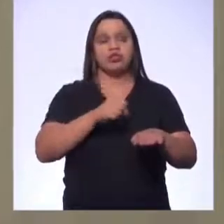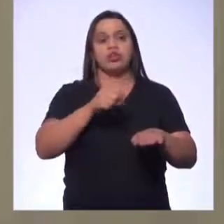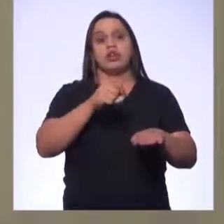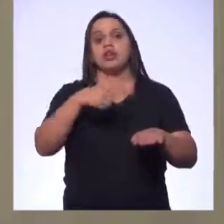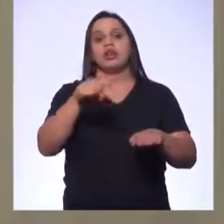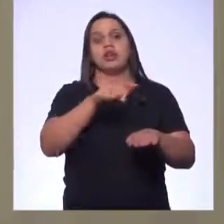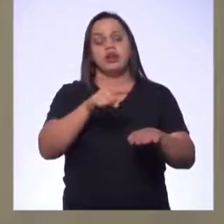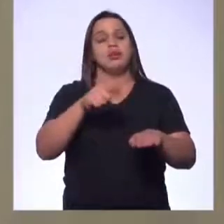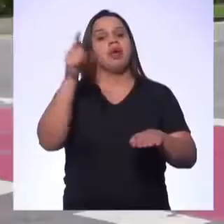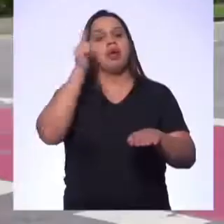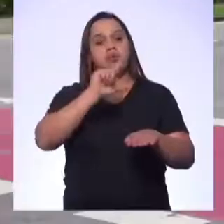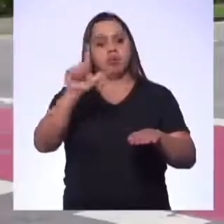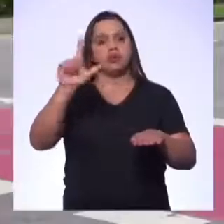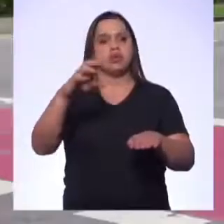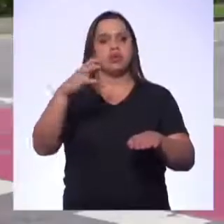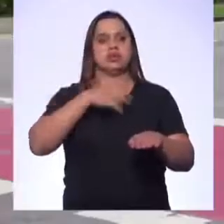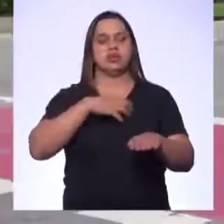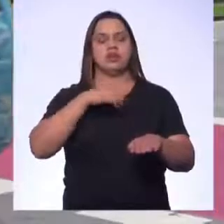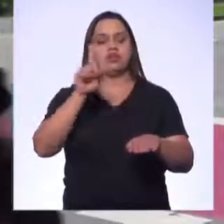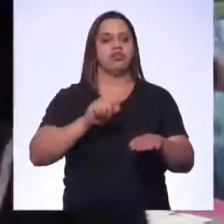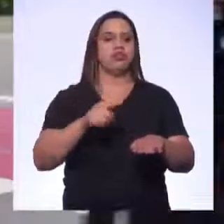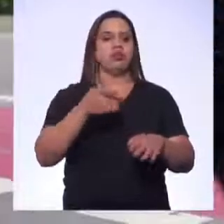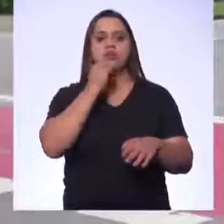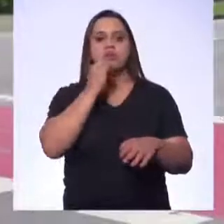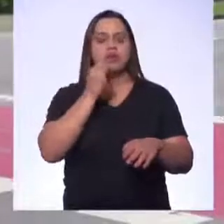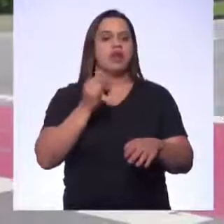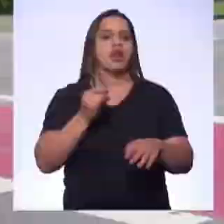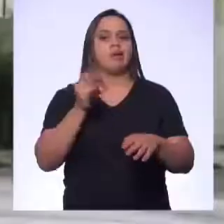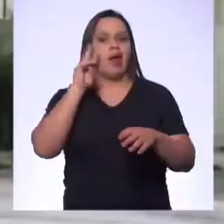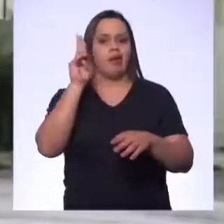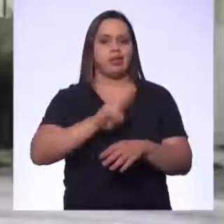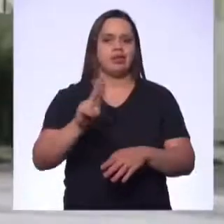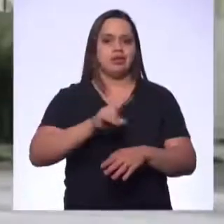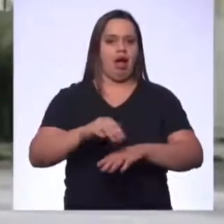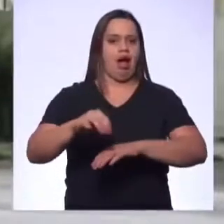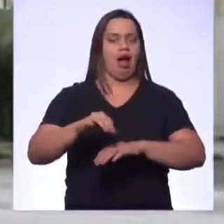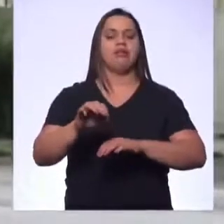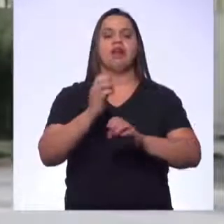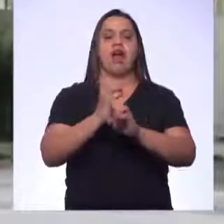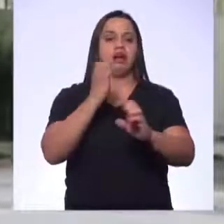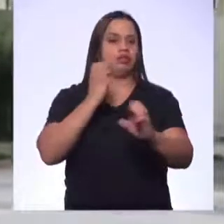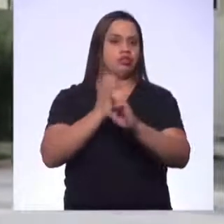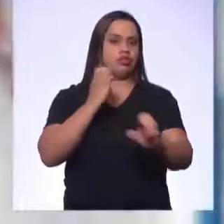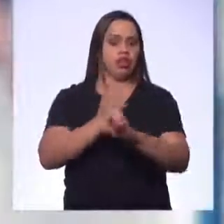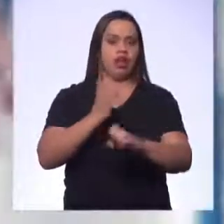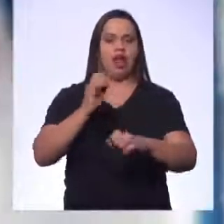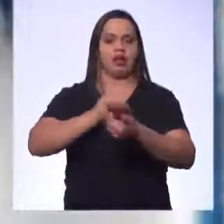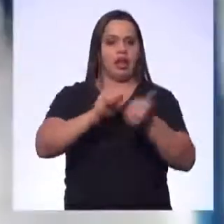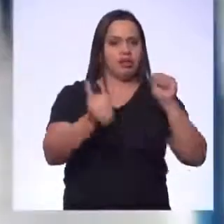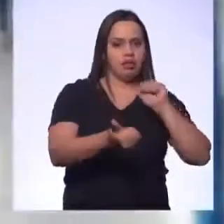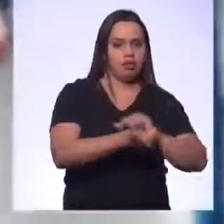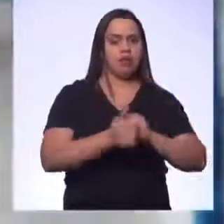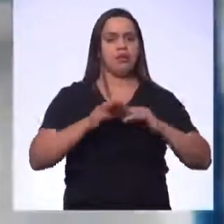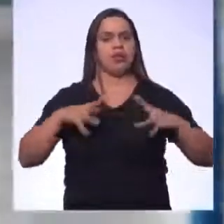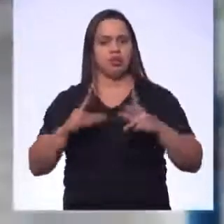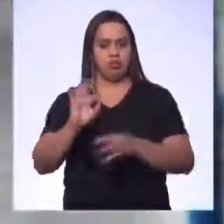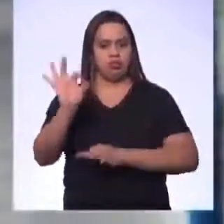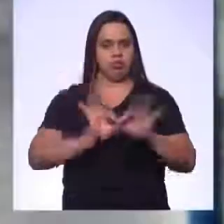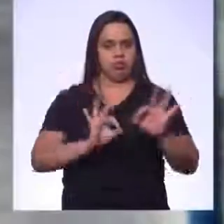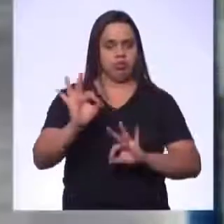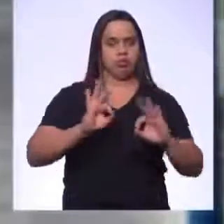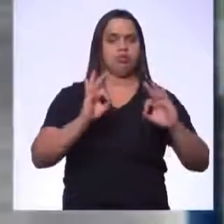suficientemente alto para ser considerado em obras de engenharia. Em termos de pessoas, não é necessário ter nenhuma